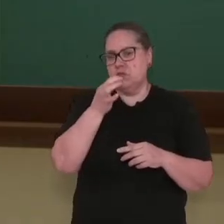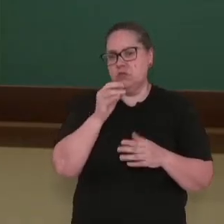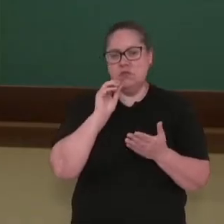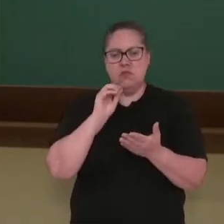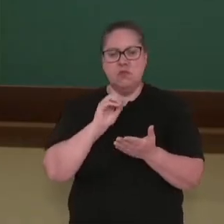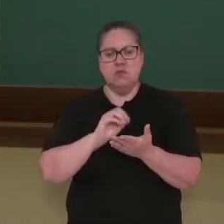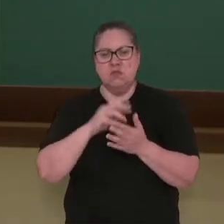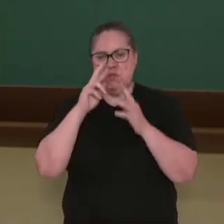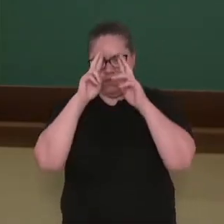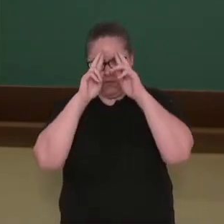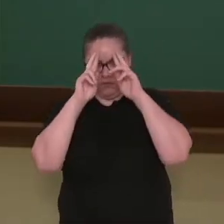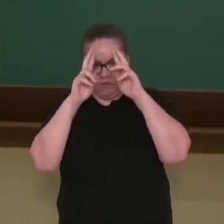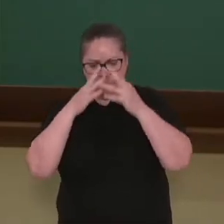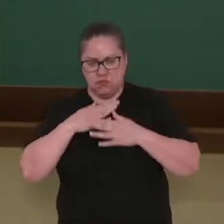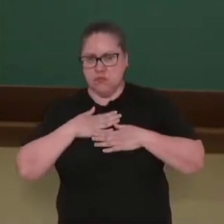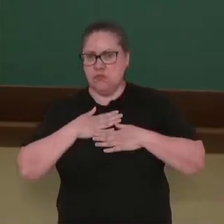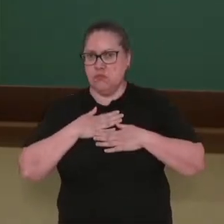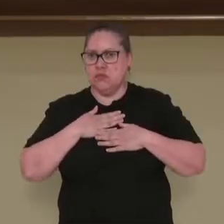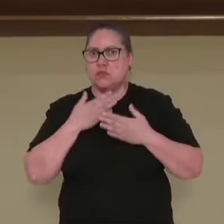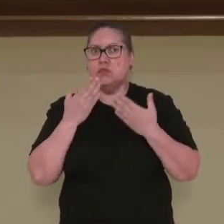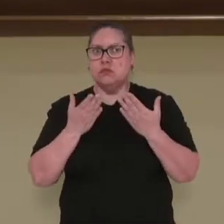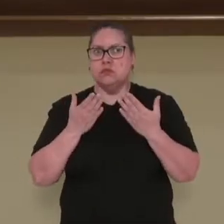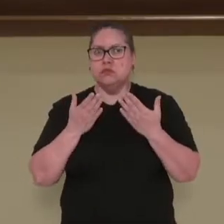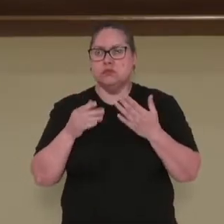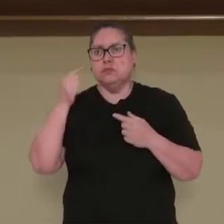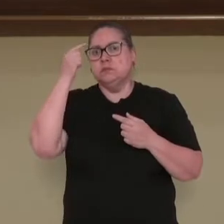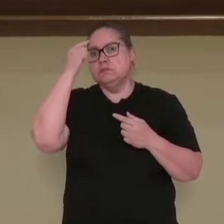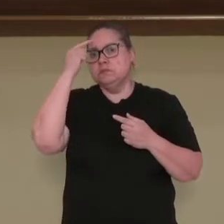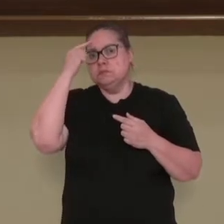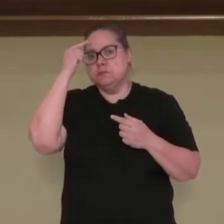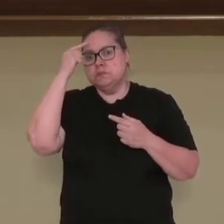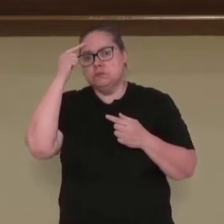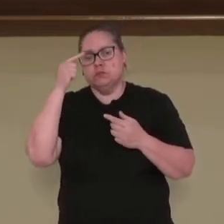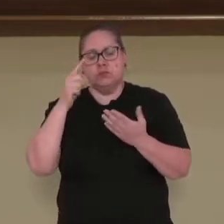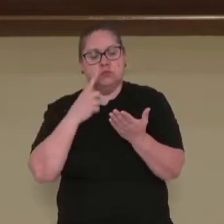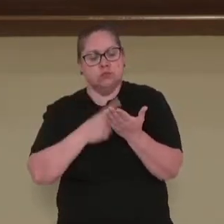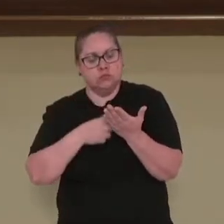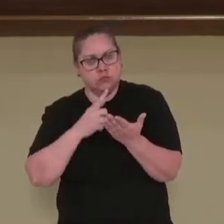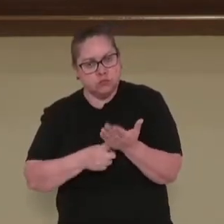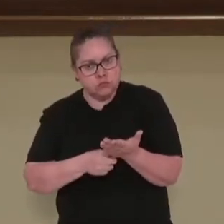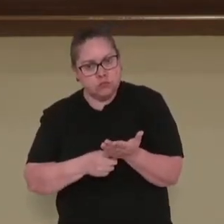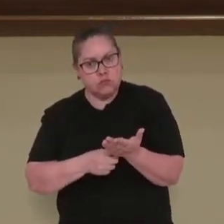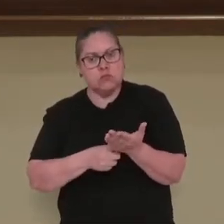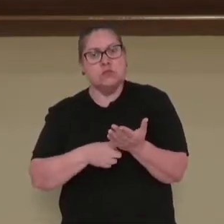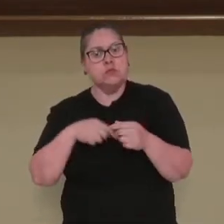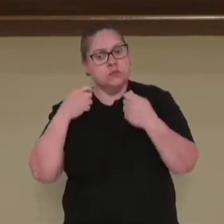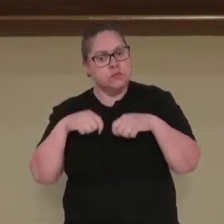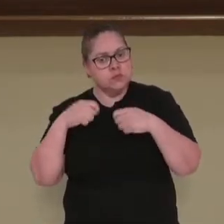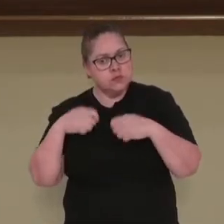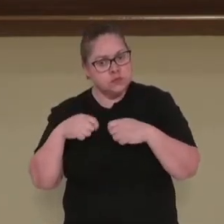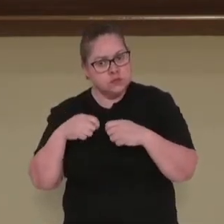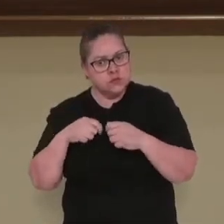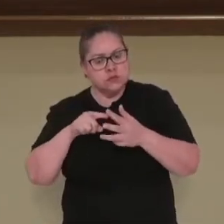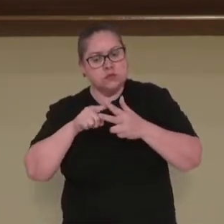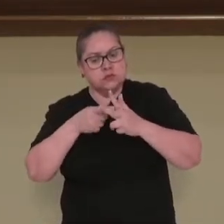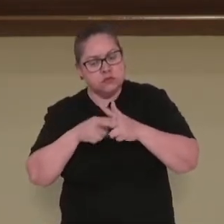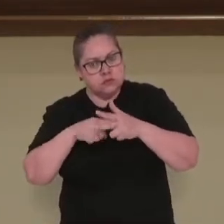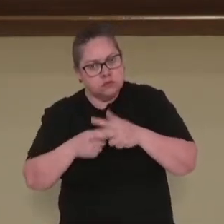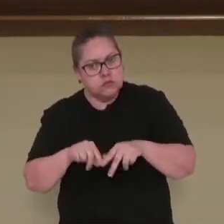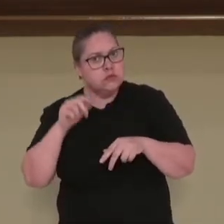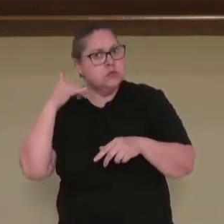de respeito com você? Então pensem nessa situação, né? Você marcou, precisa dessa